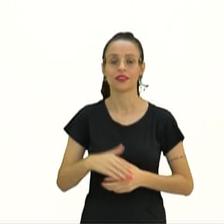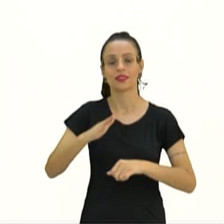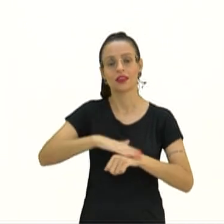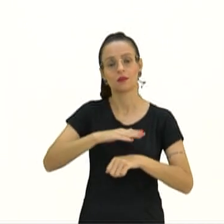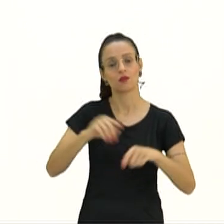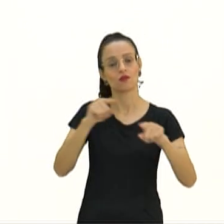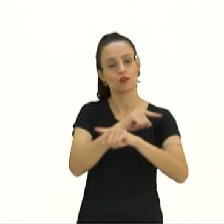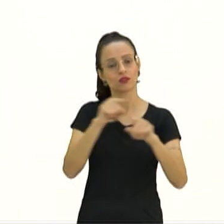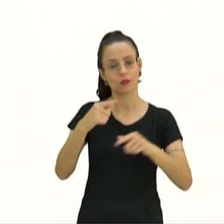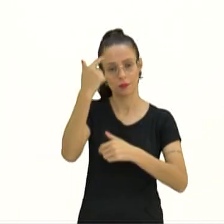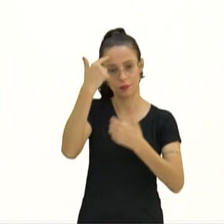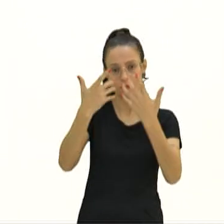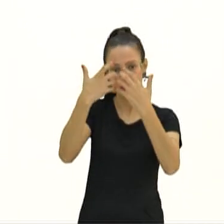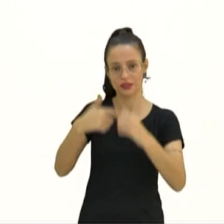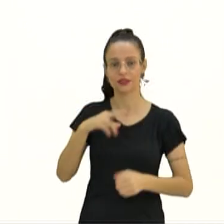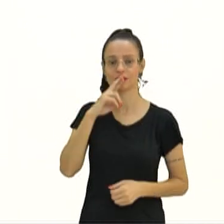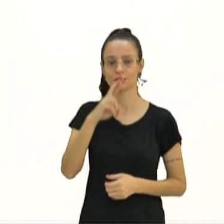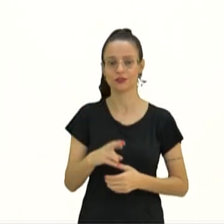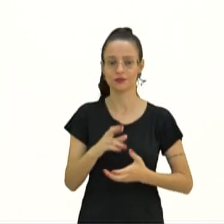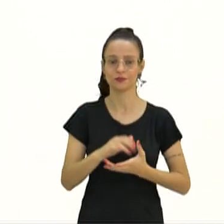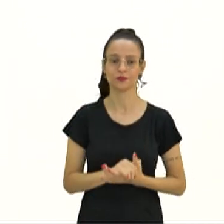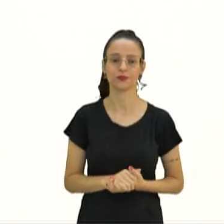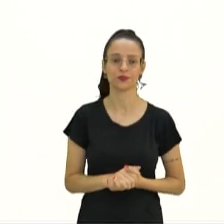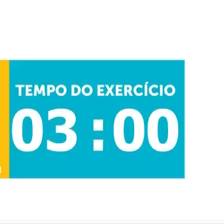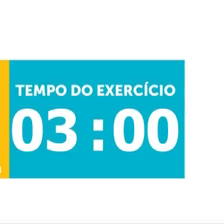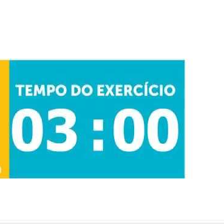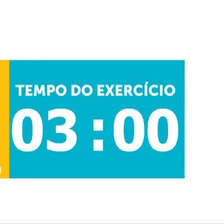então, para você pensar nessa resposta.